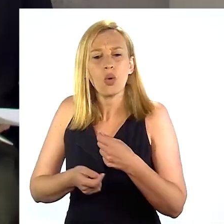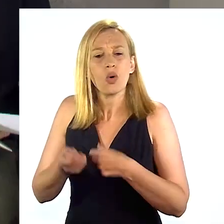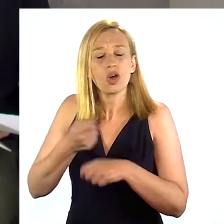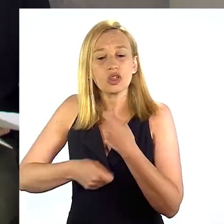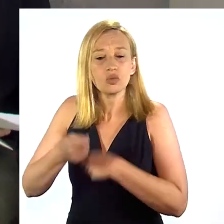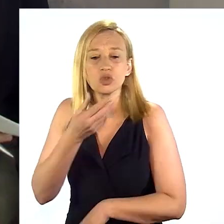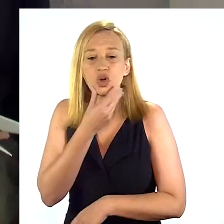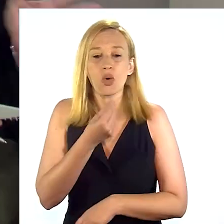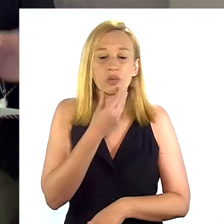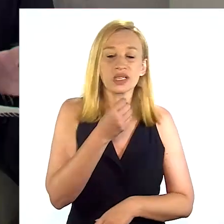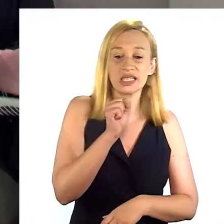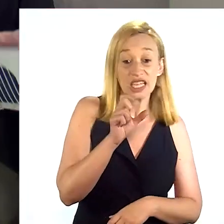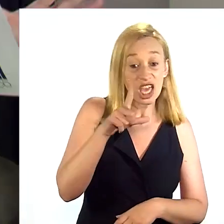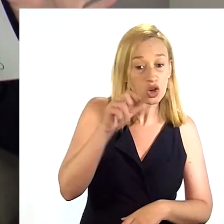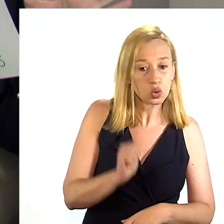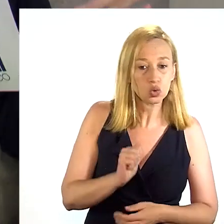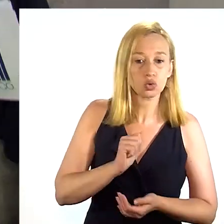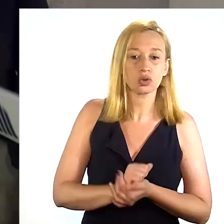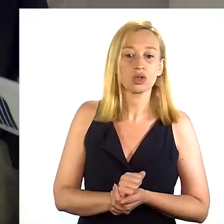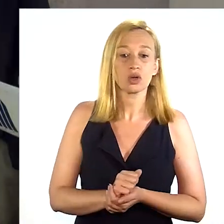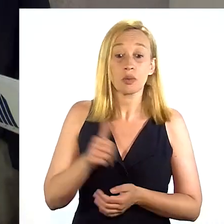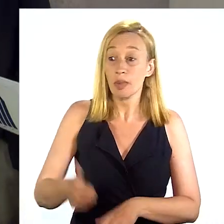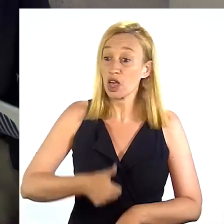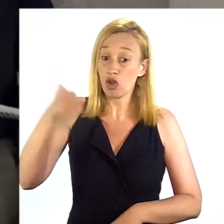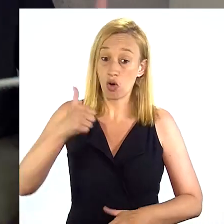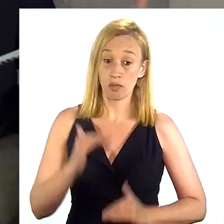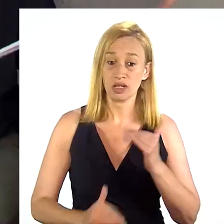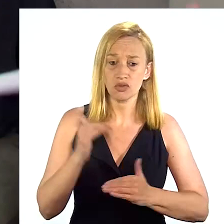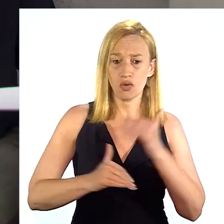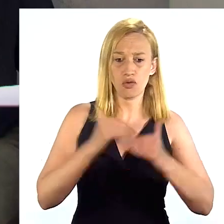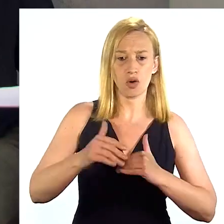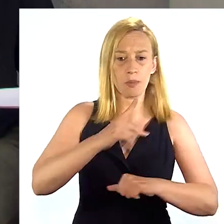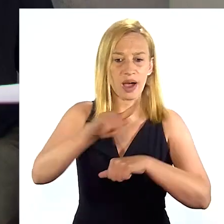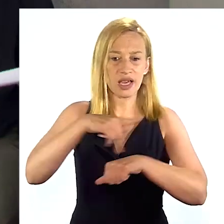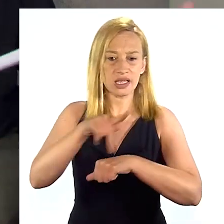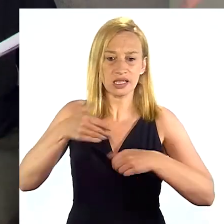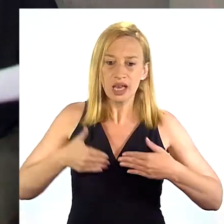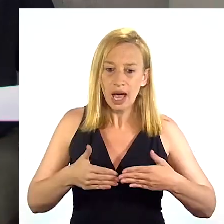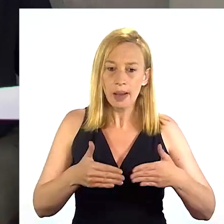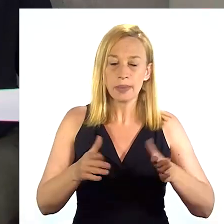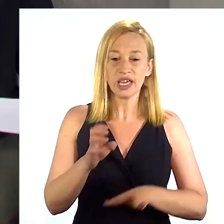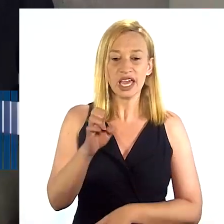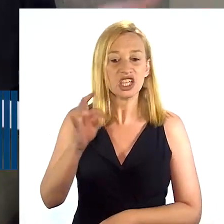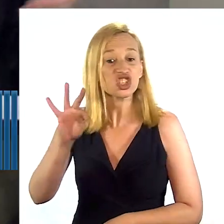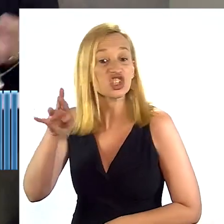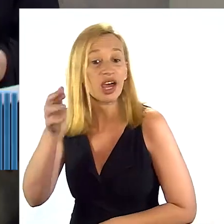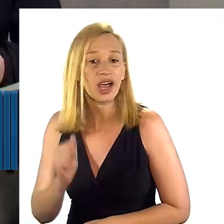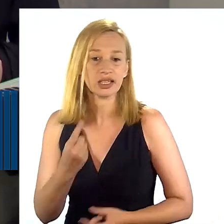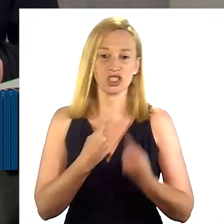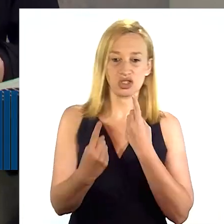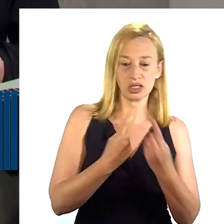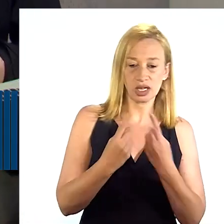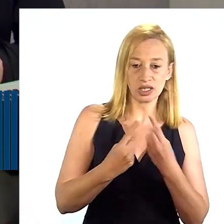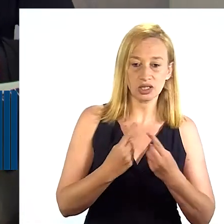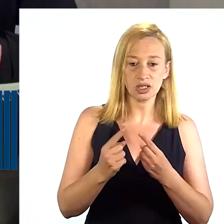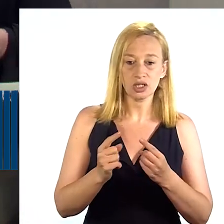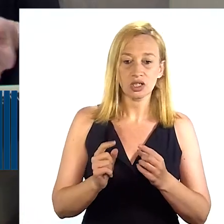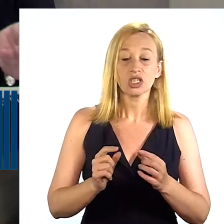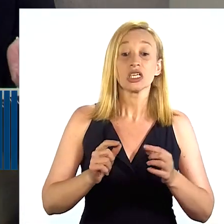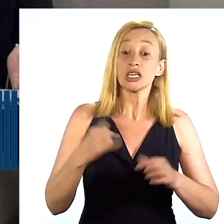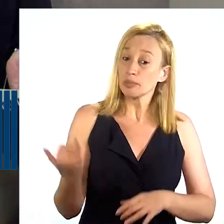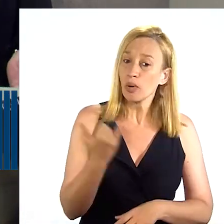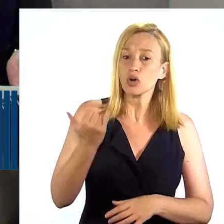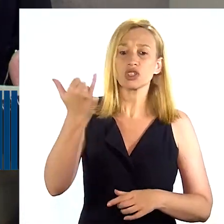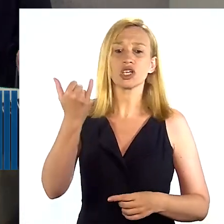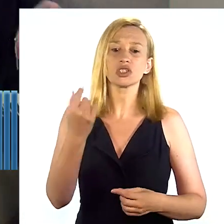economista Celso Furtado dizia que uma das condições para o país se desenvolver seria abrir estradas. O estado do Rio de Janeiro é cortado por